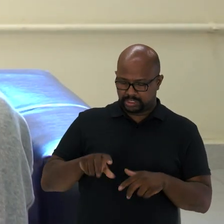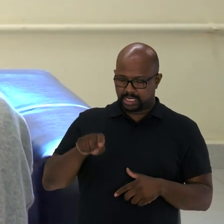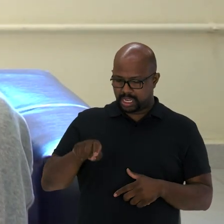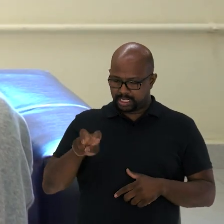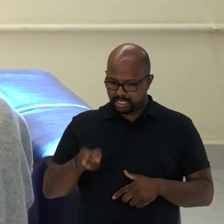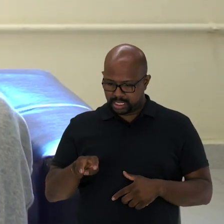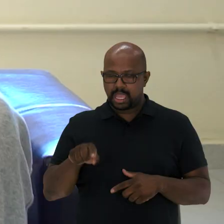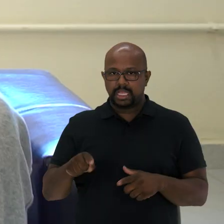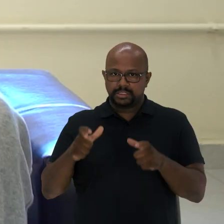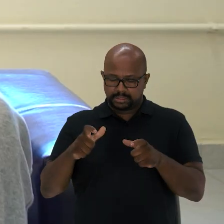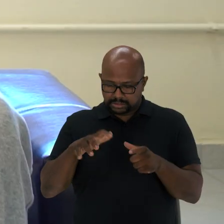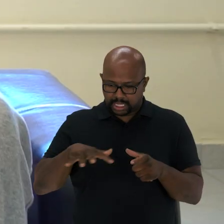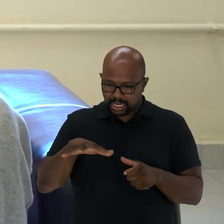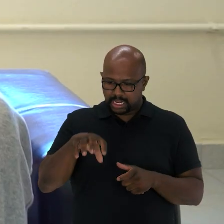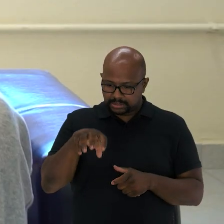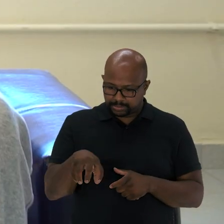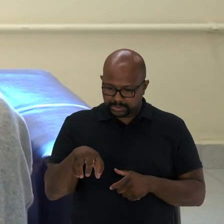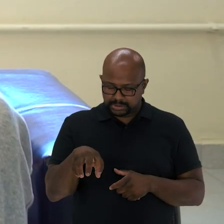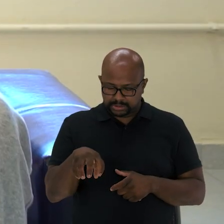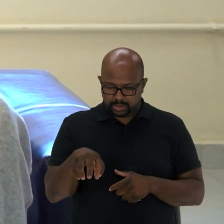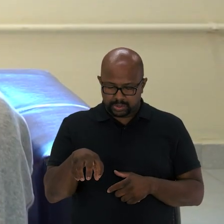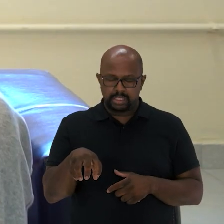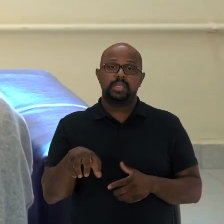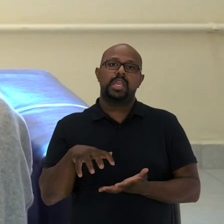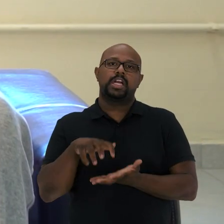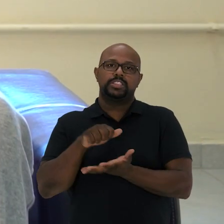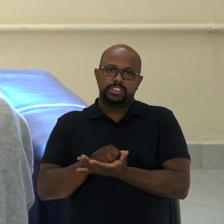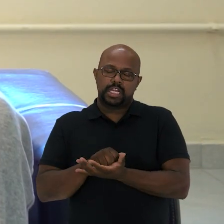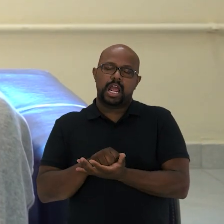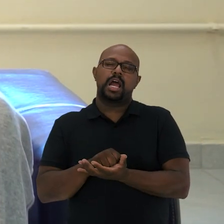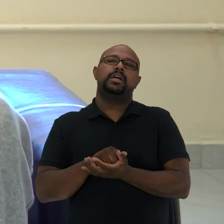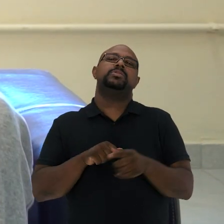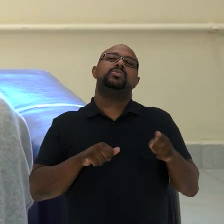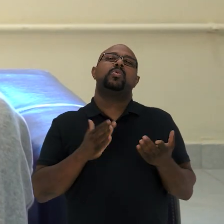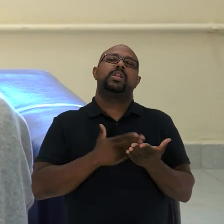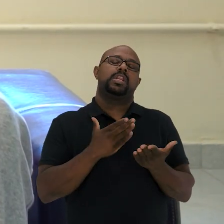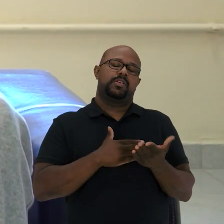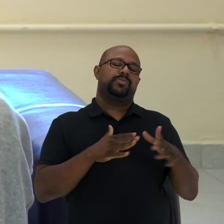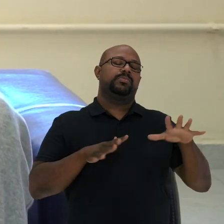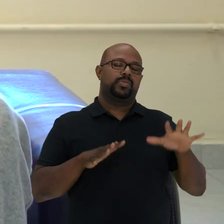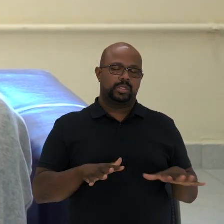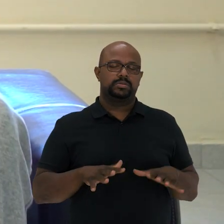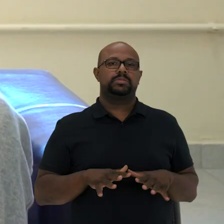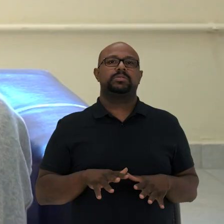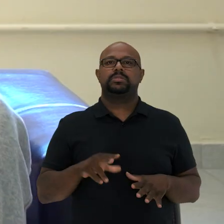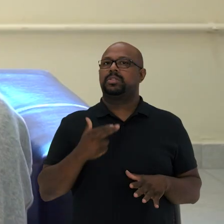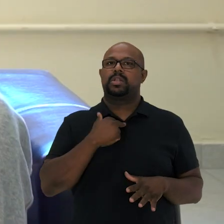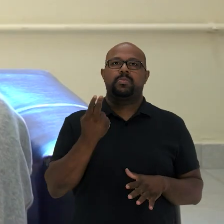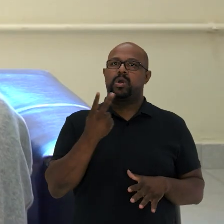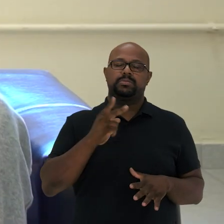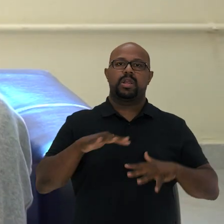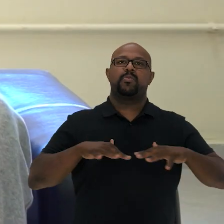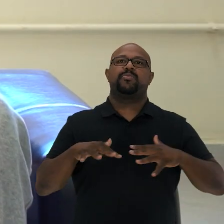nessa posição, ou seja, esse fóssil está nessa posição aqui e registrado está num livro de registro. E aí tu